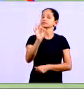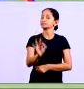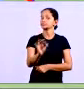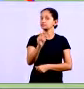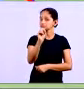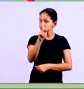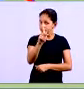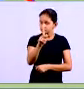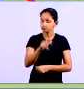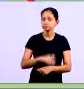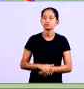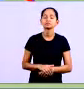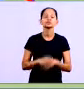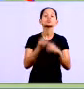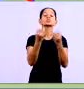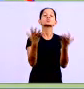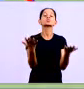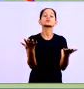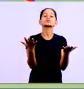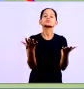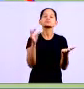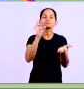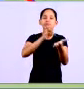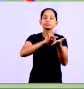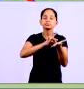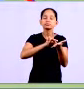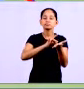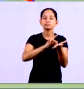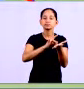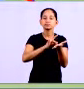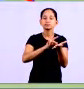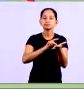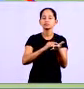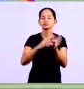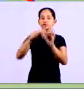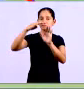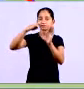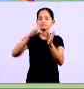Correto? Então vai dar quanto? Você vai pagar